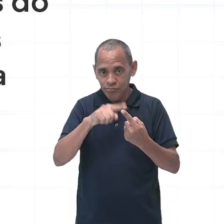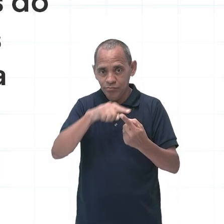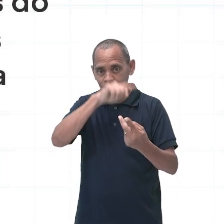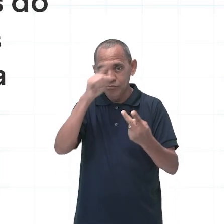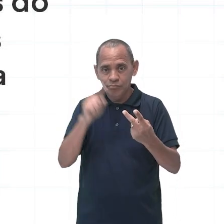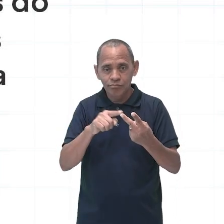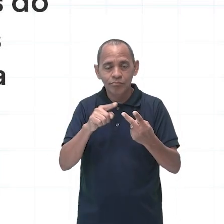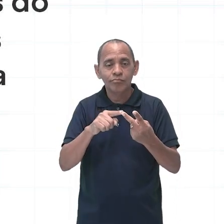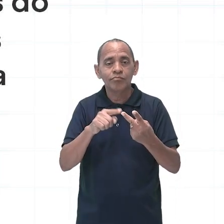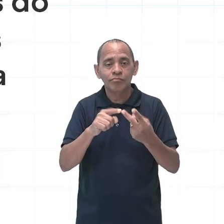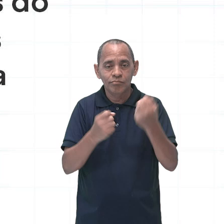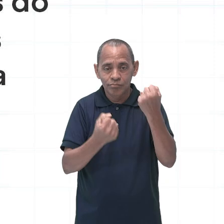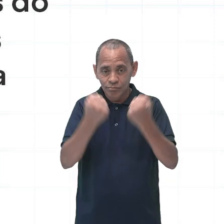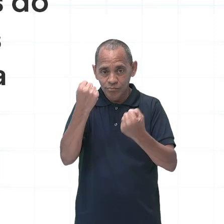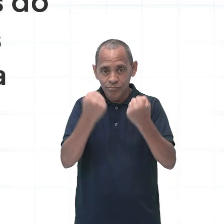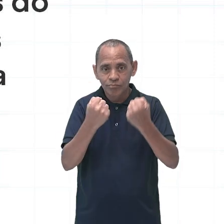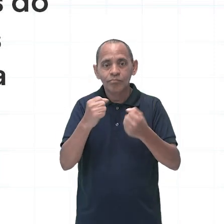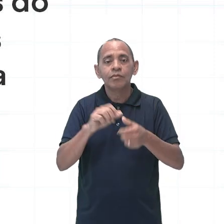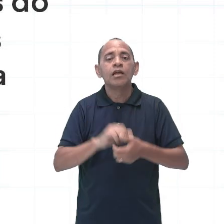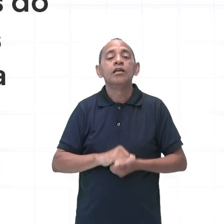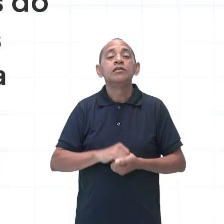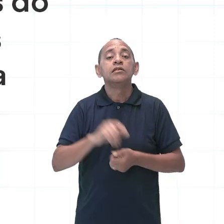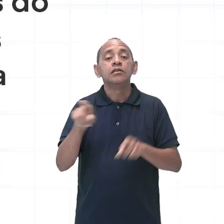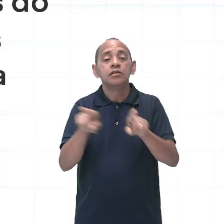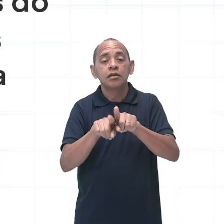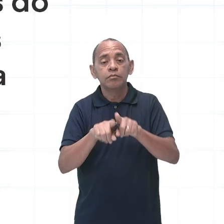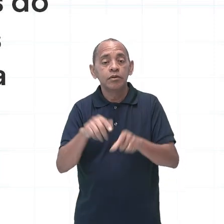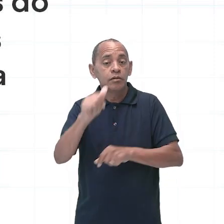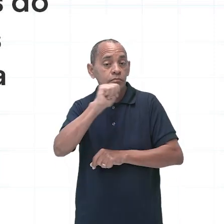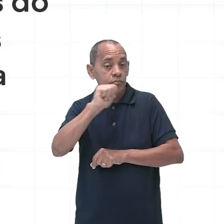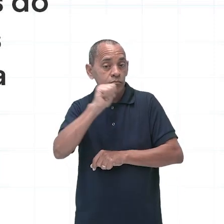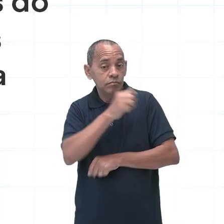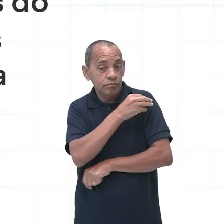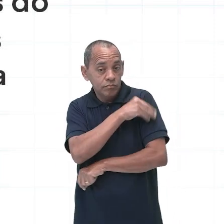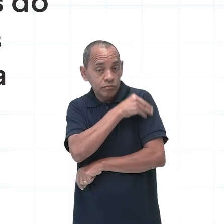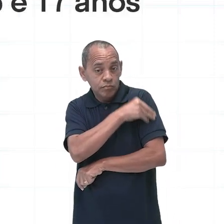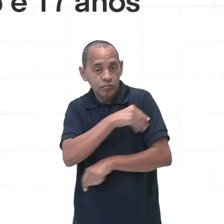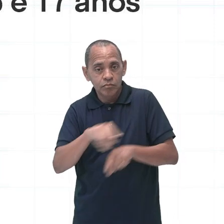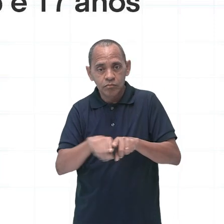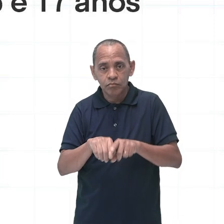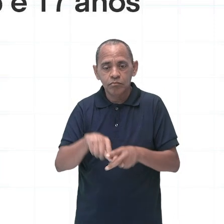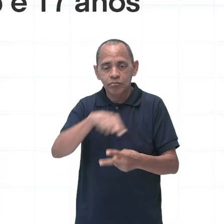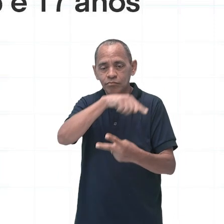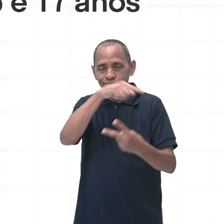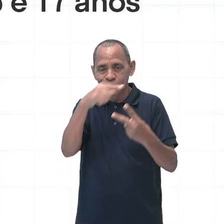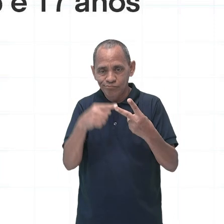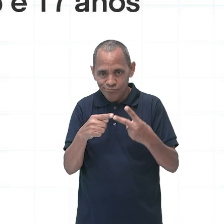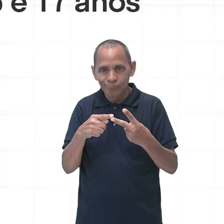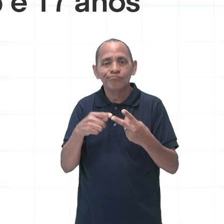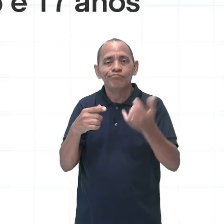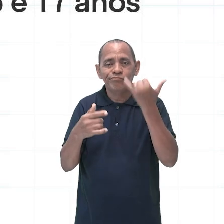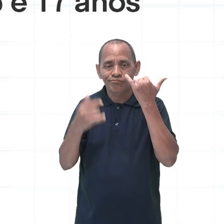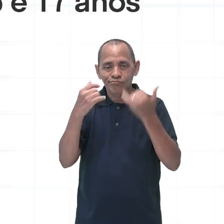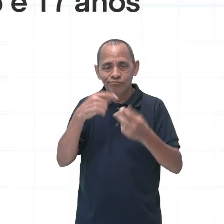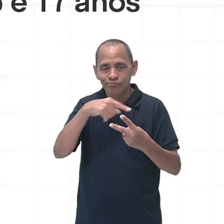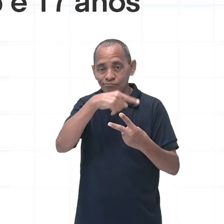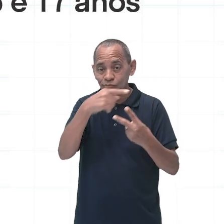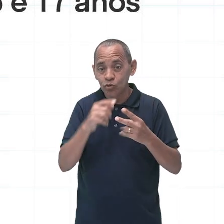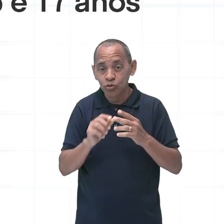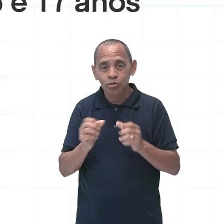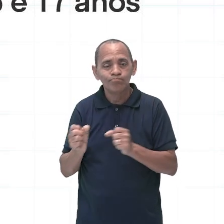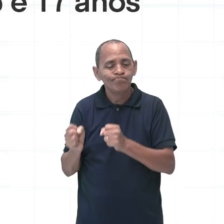automotivo e a indústria de bebidas. O pesado lobby desses 2 poderosos